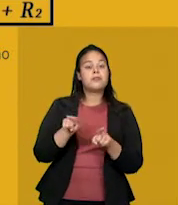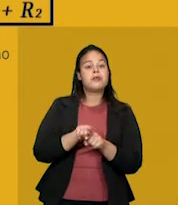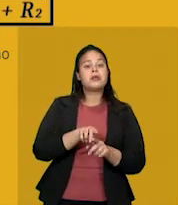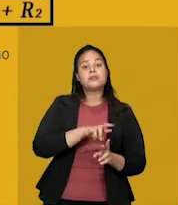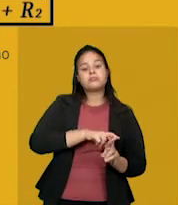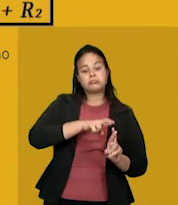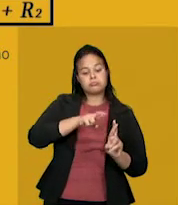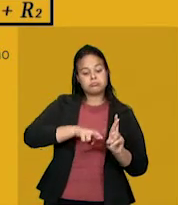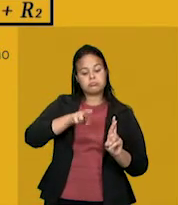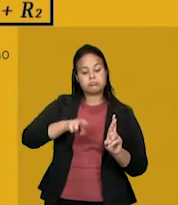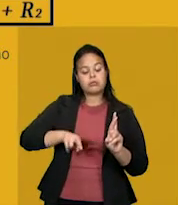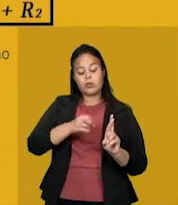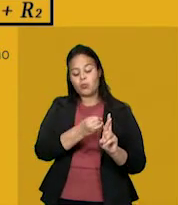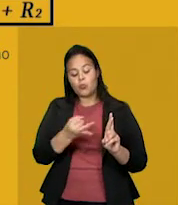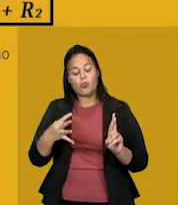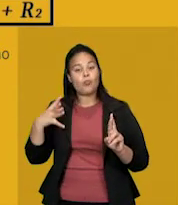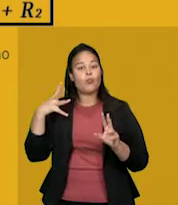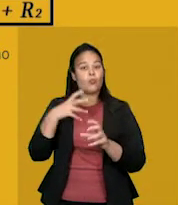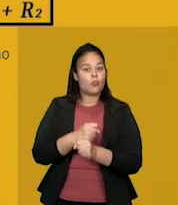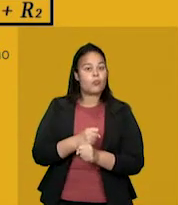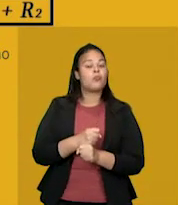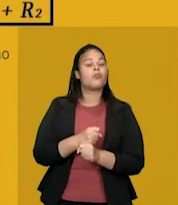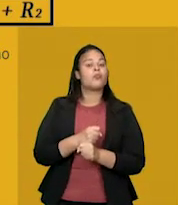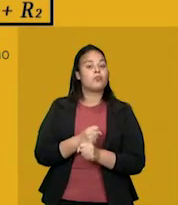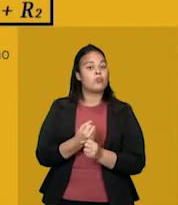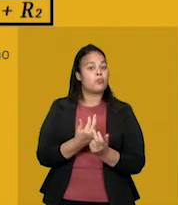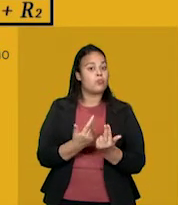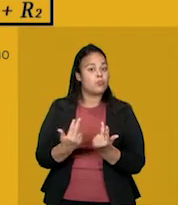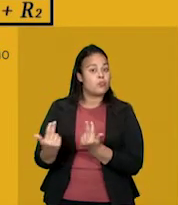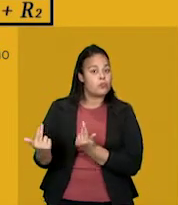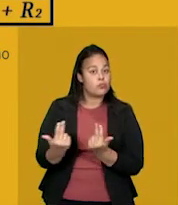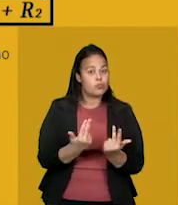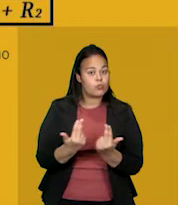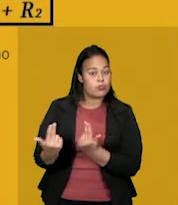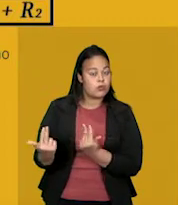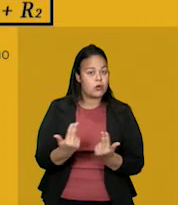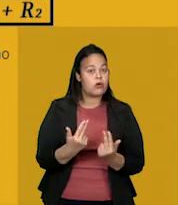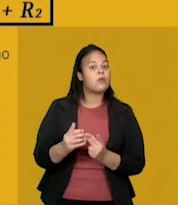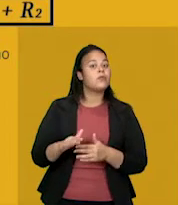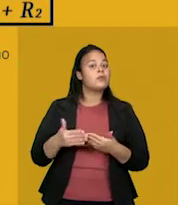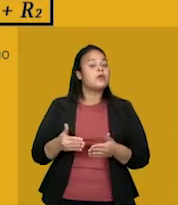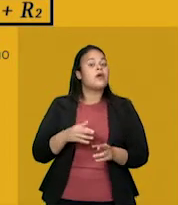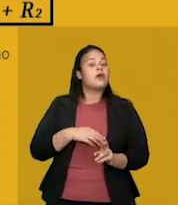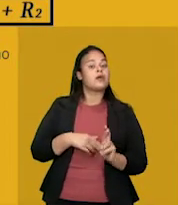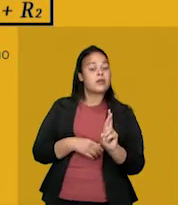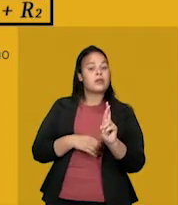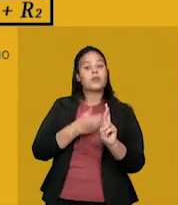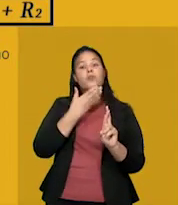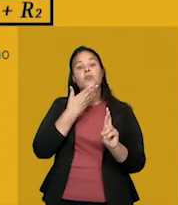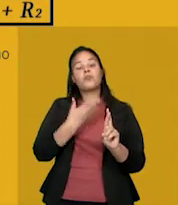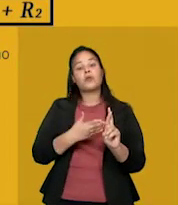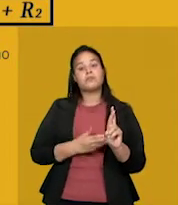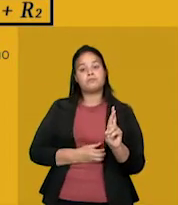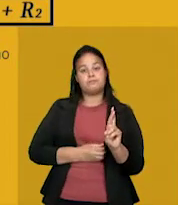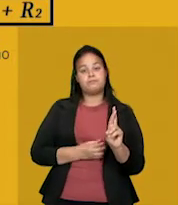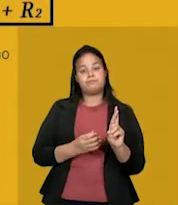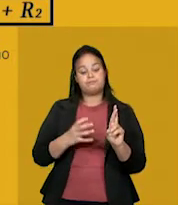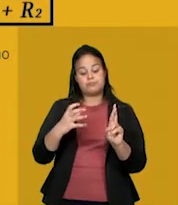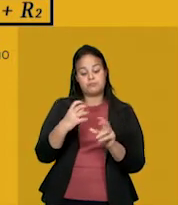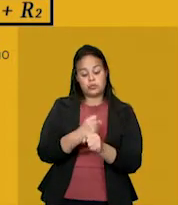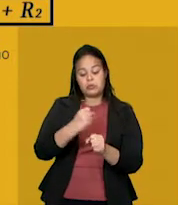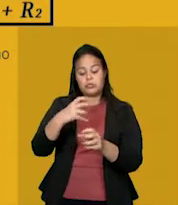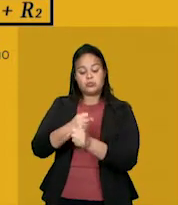resistências elétricas são todos iguais, na associação em paralelo. Então, a resistência equivalente vai ser o valor de cada